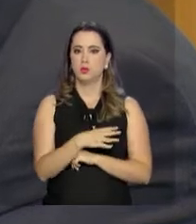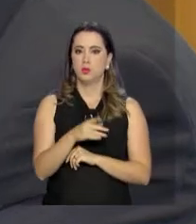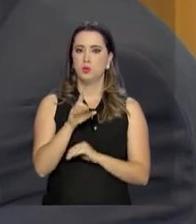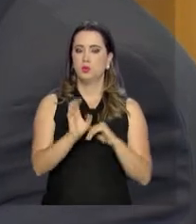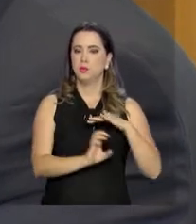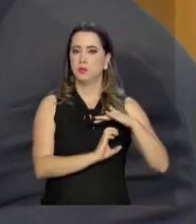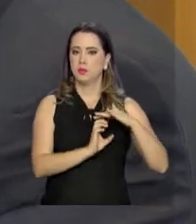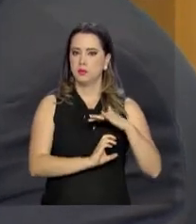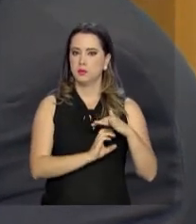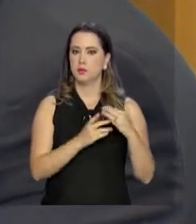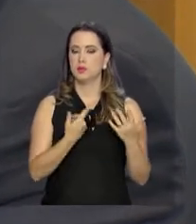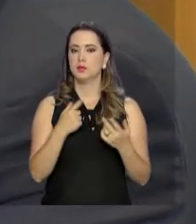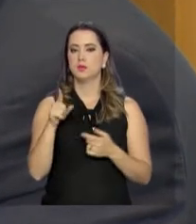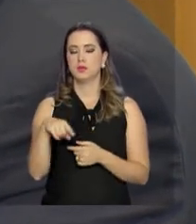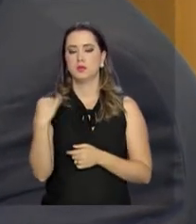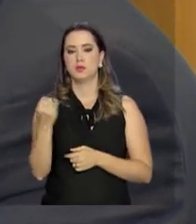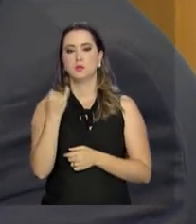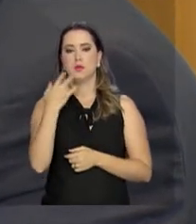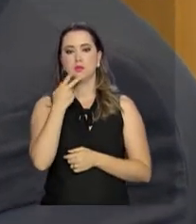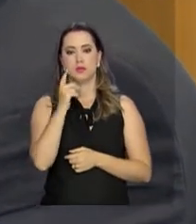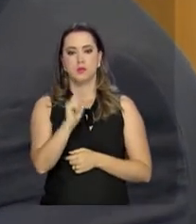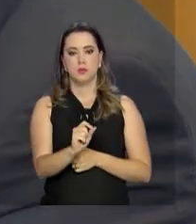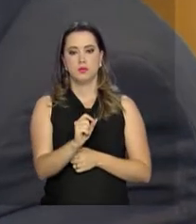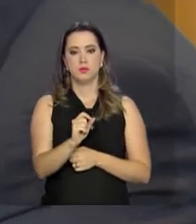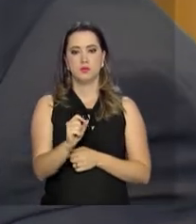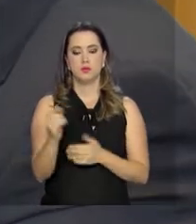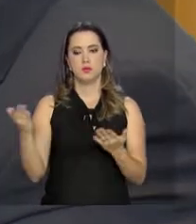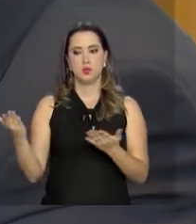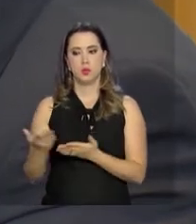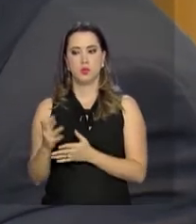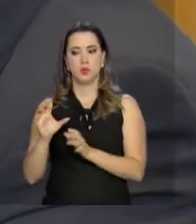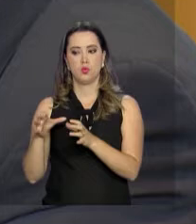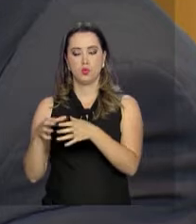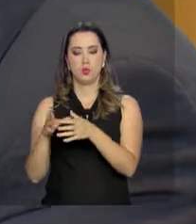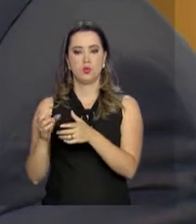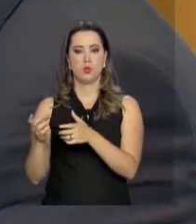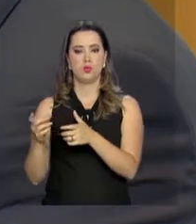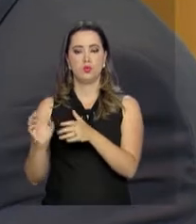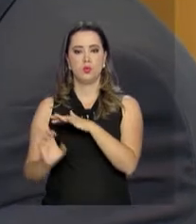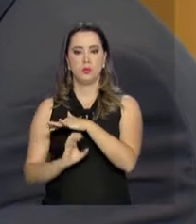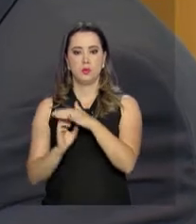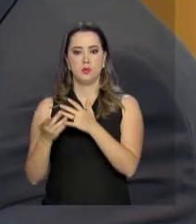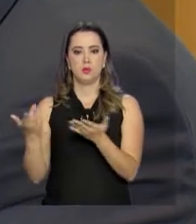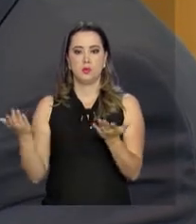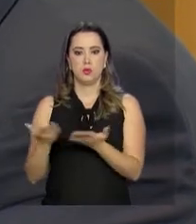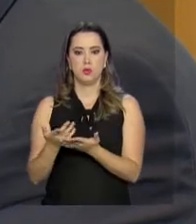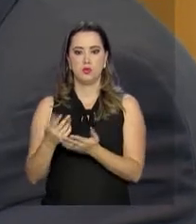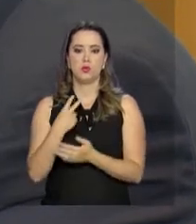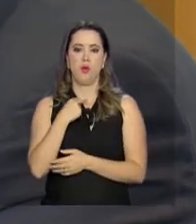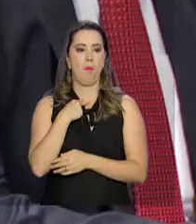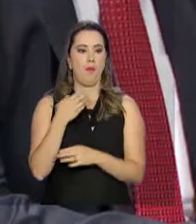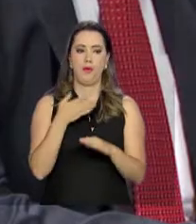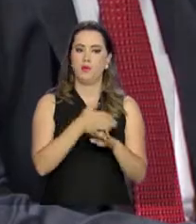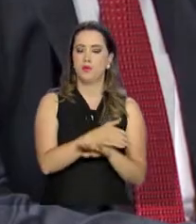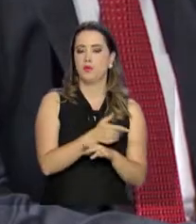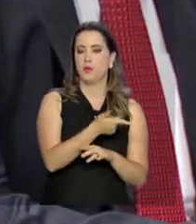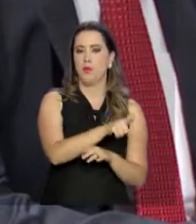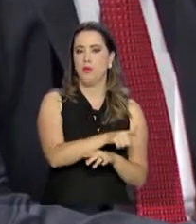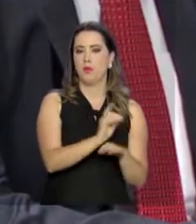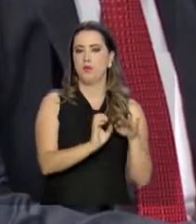com uma nova empresa é importante dizer que o atual o operador não pode participar da licitação a